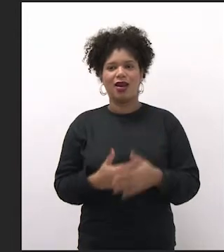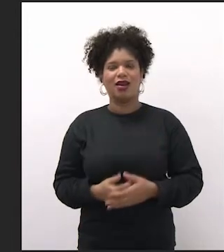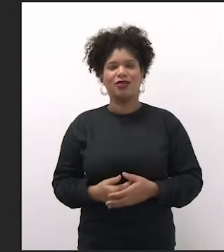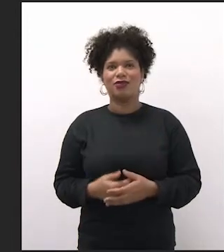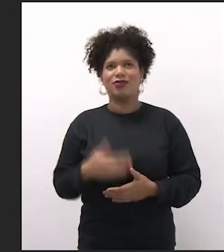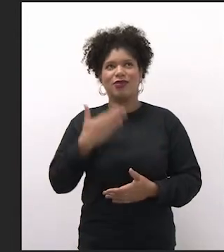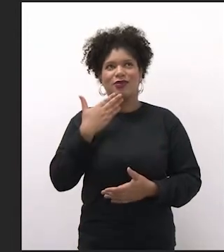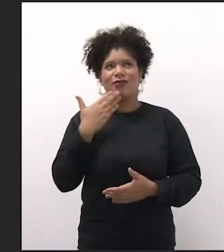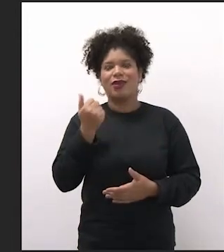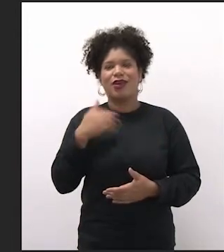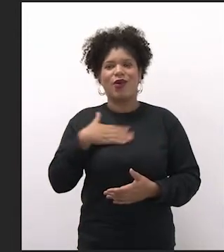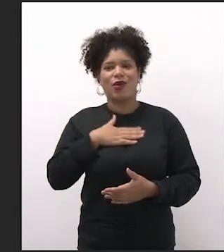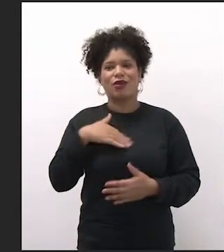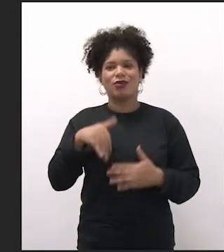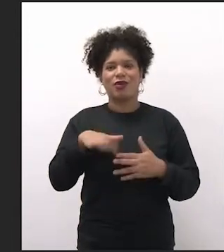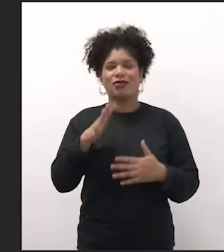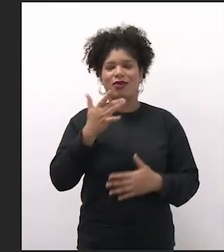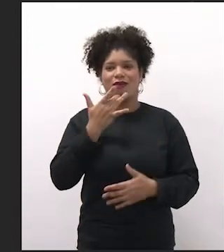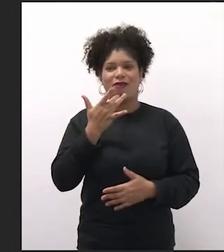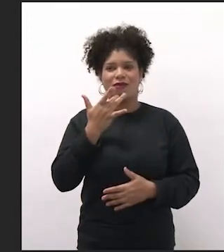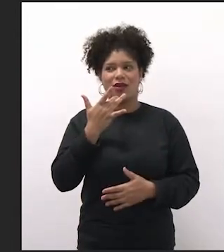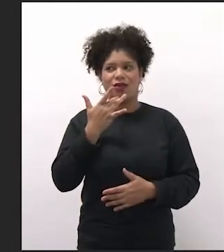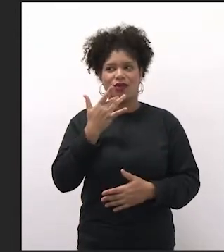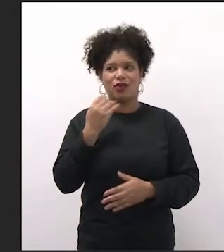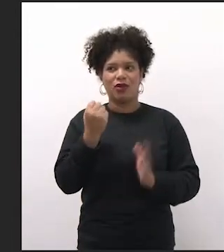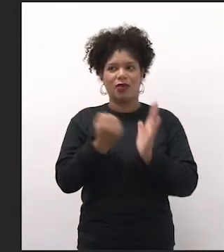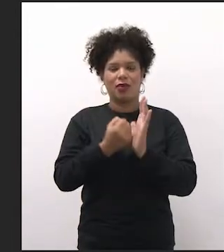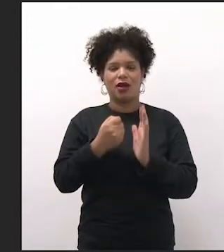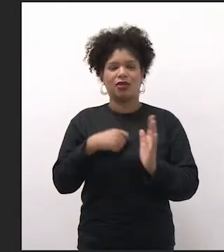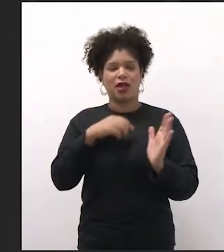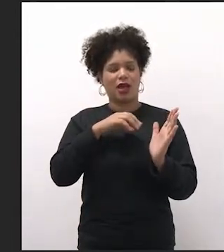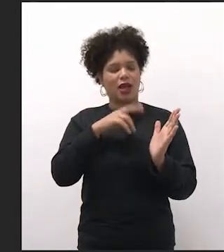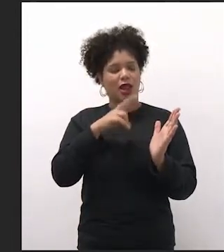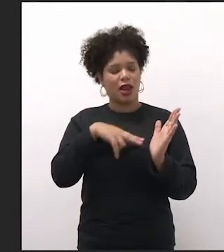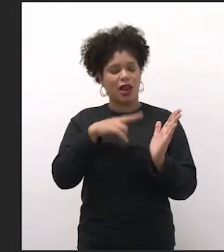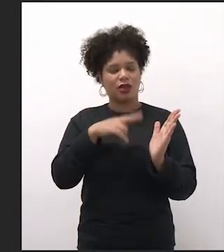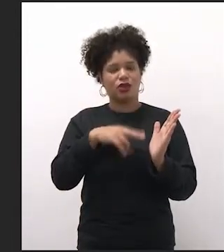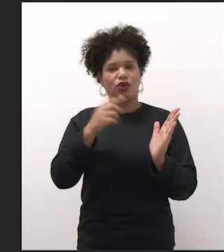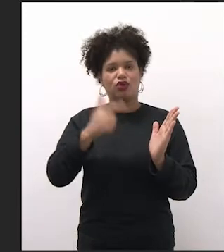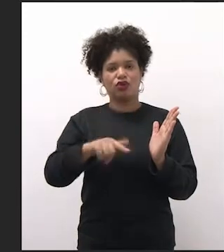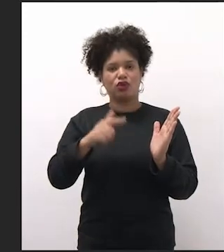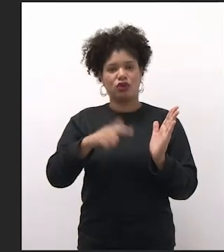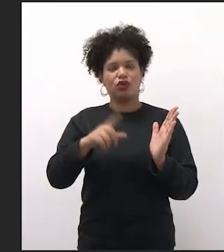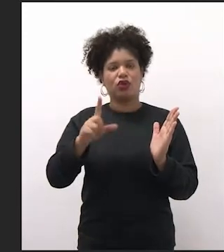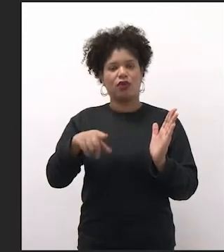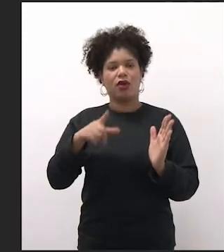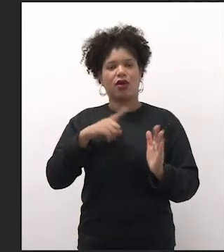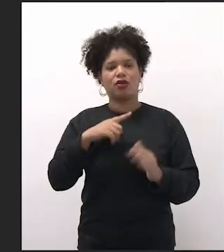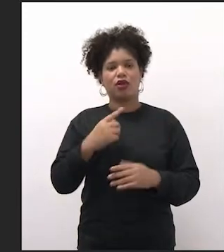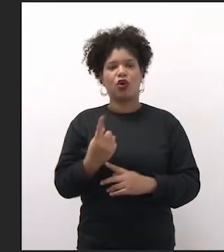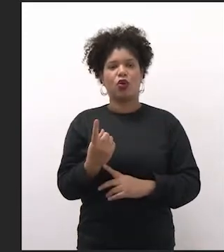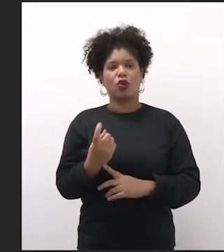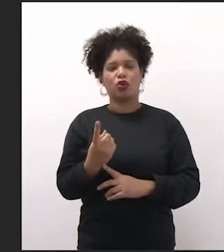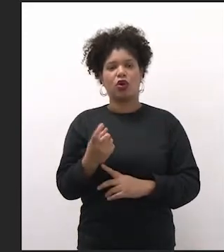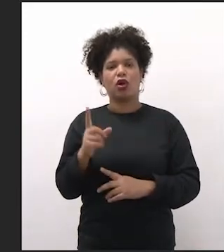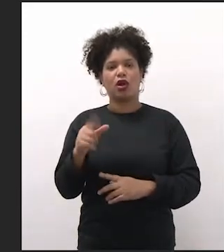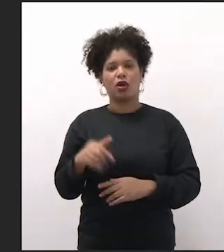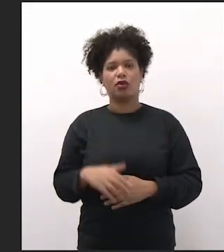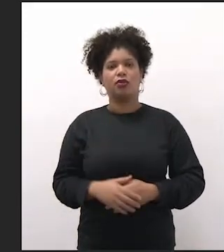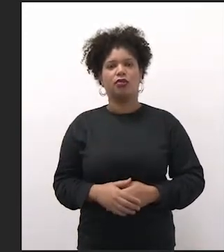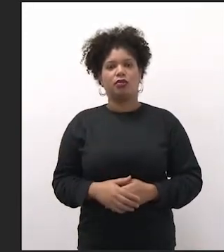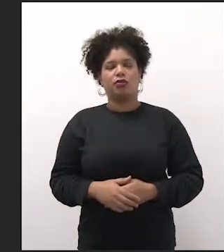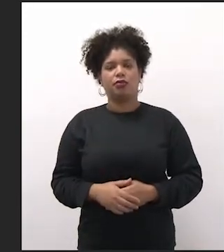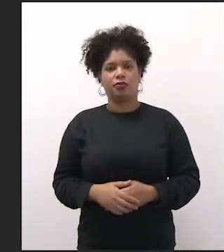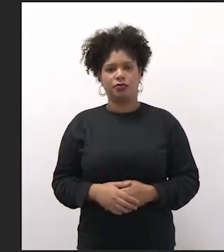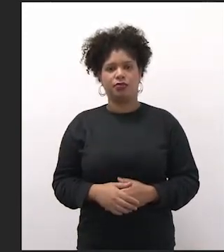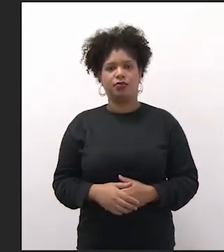leitura mais marcante que a outra, porque cada leitura ela é única, né? Ela provoca, de fato, uma viagem única,